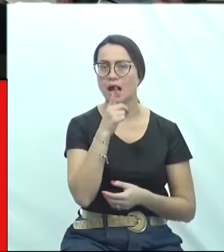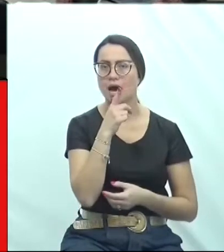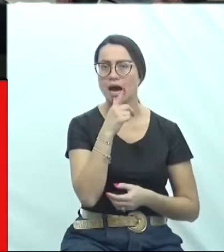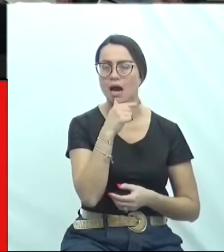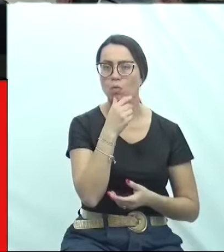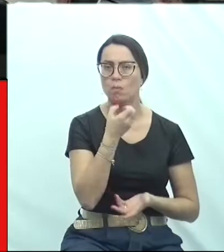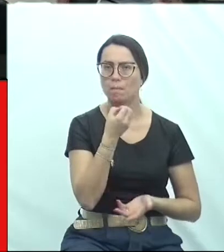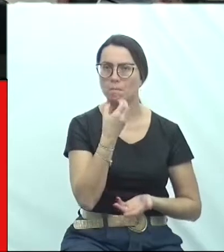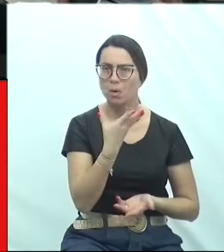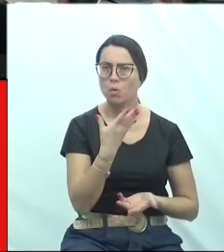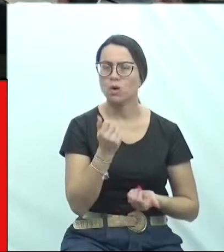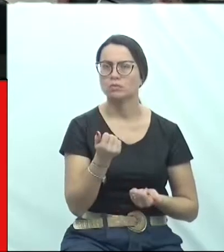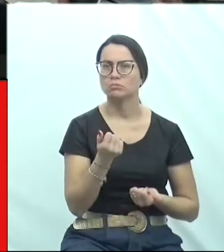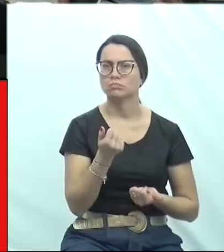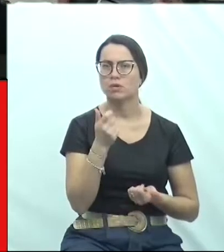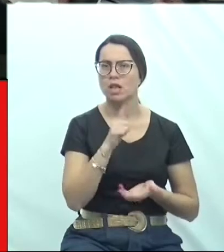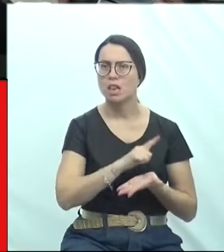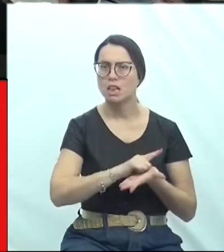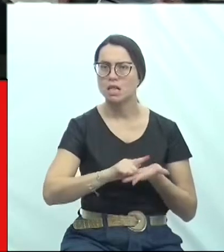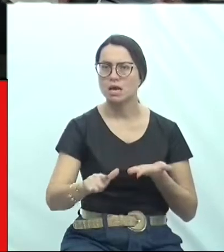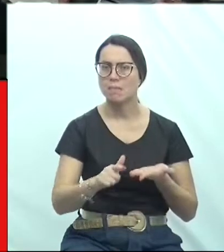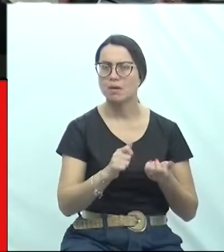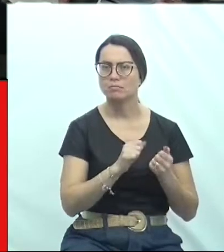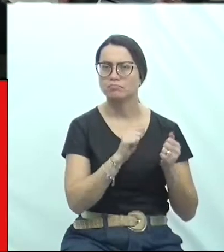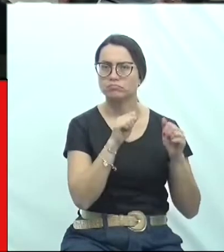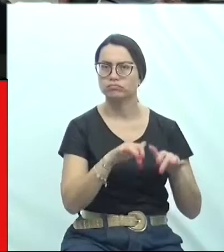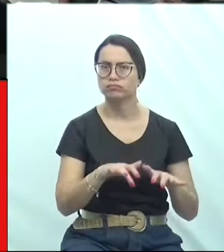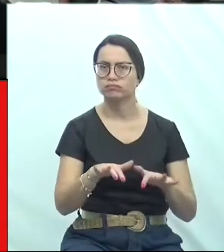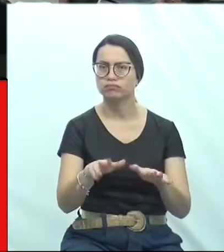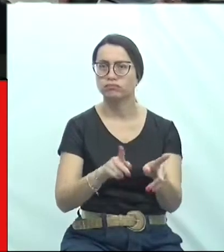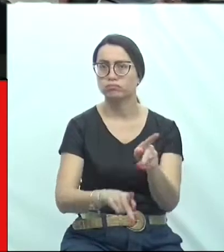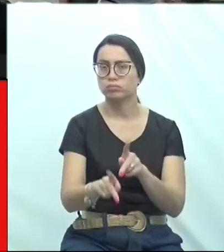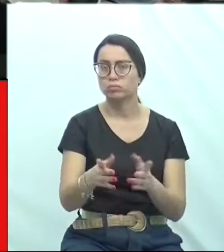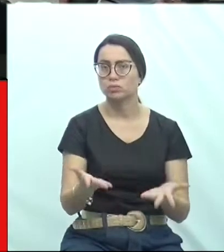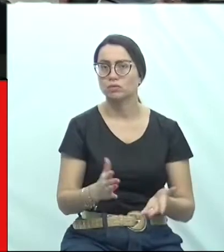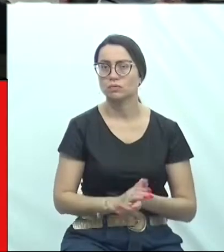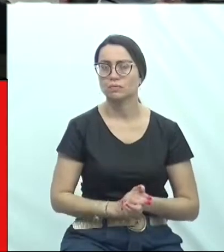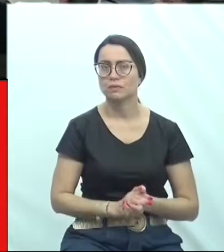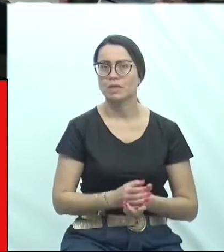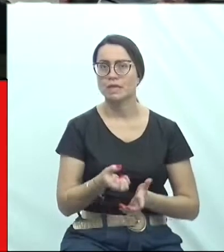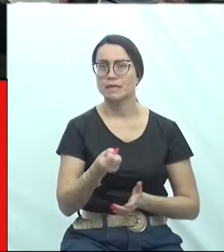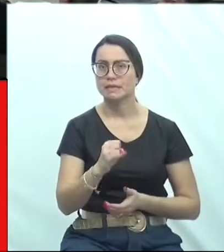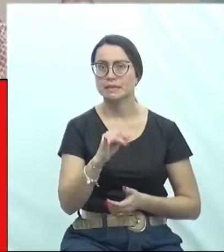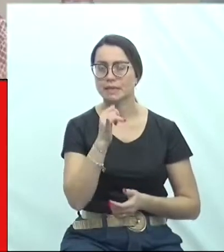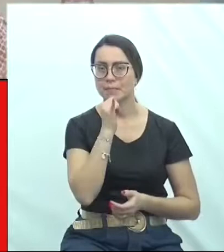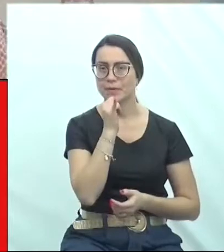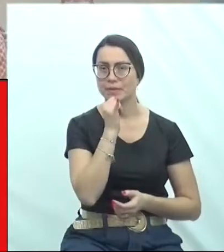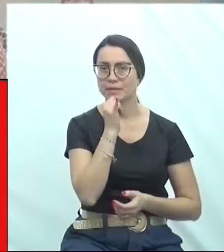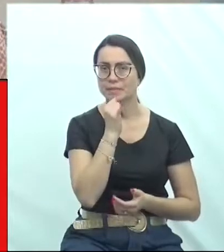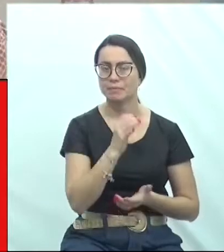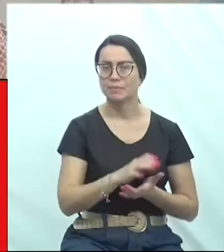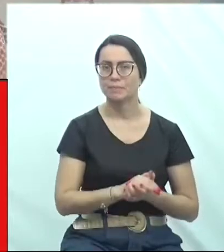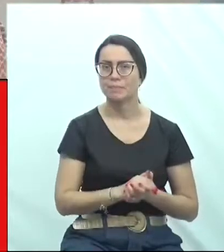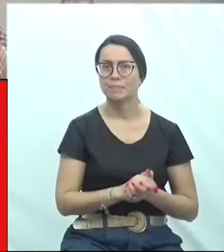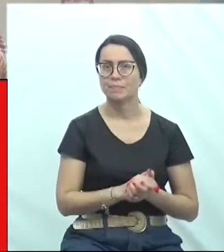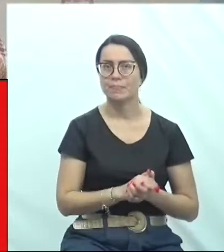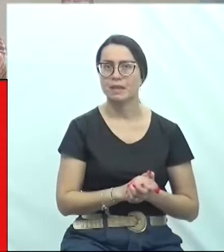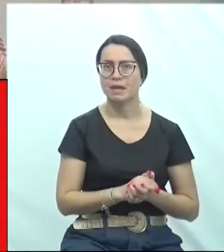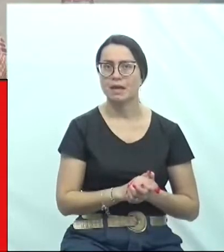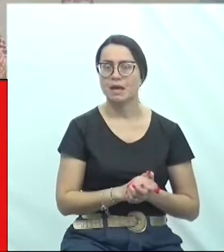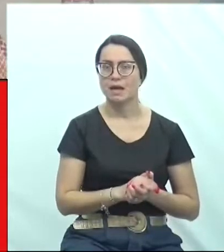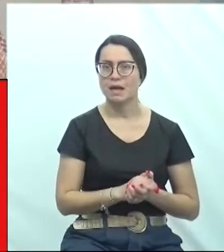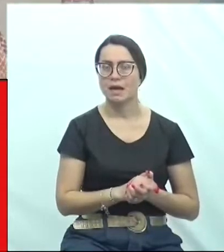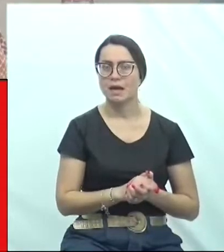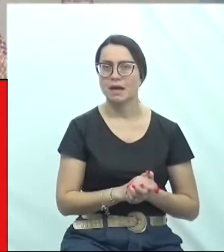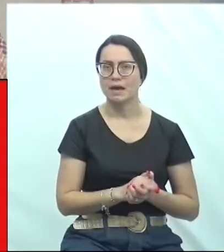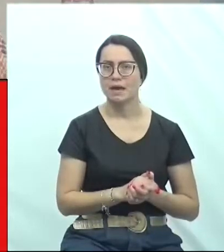população, né? E se a instalação desses equipamentos vier a se concretizar, nós não temos como garantir